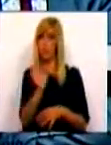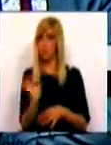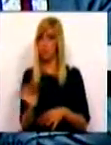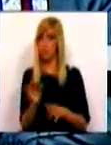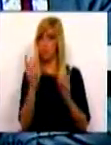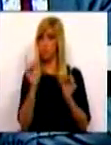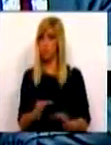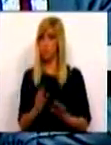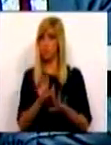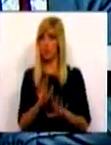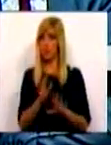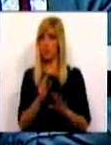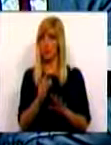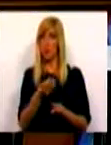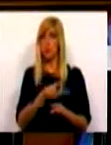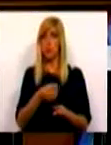verdade, mais de